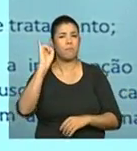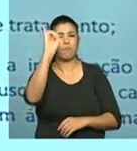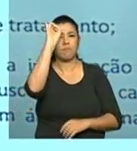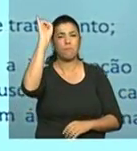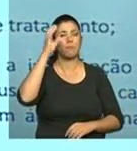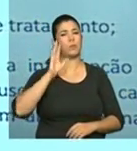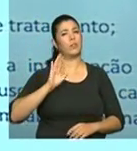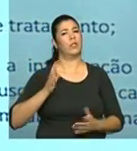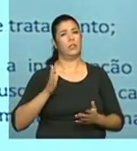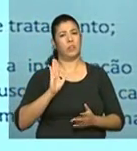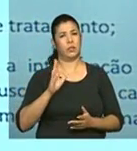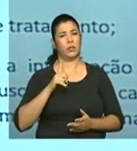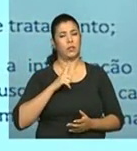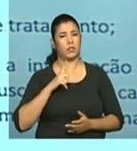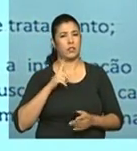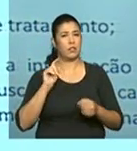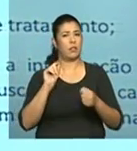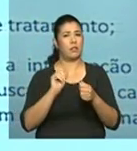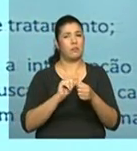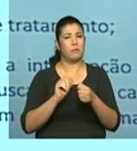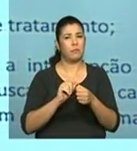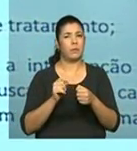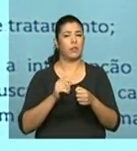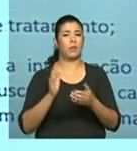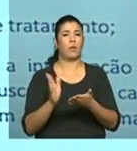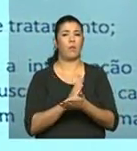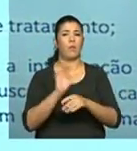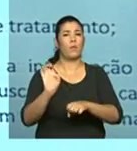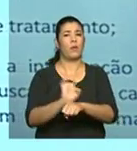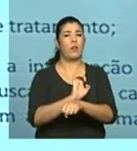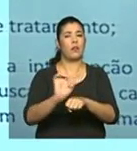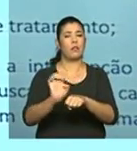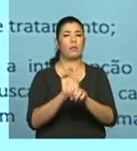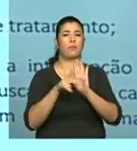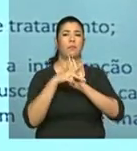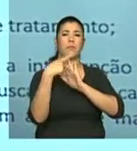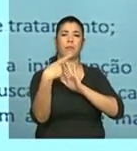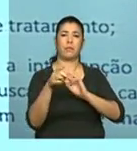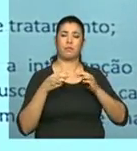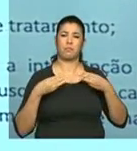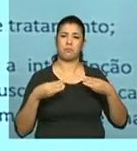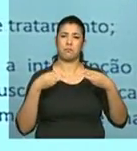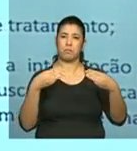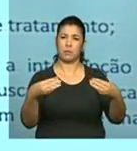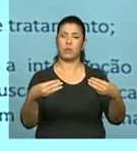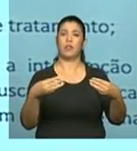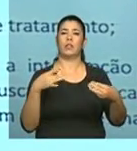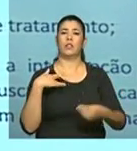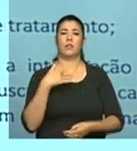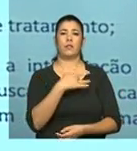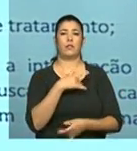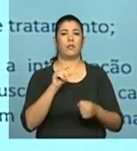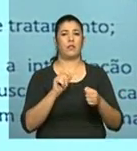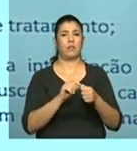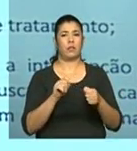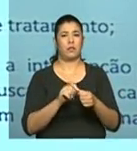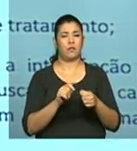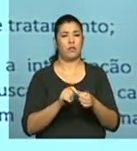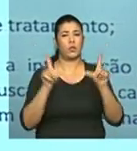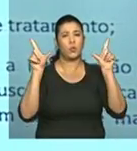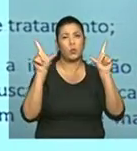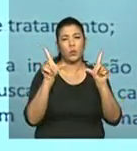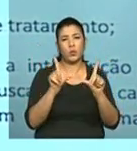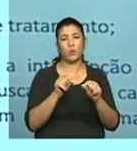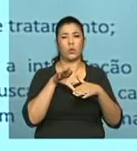fundamentais, as estratégias que o Ministério utiliza para para alcançar a eliminação da doença